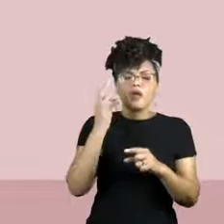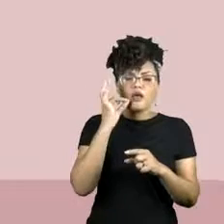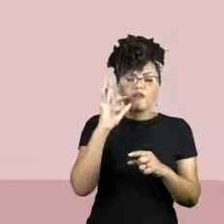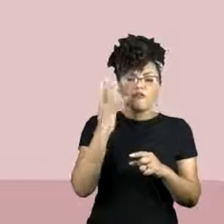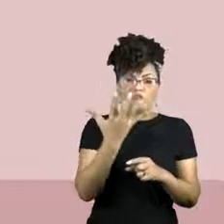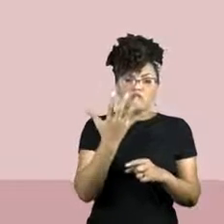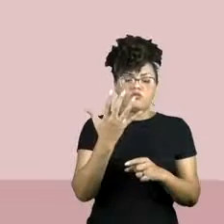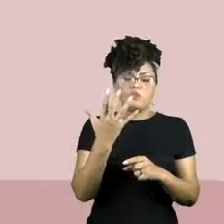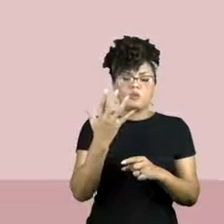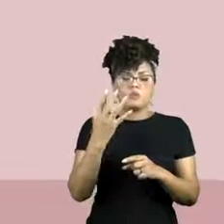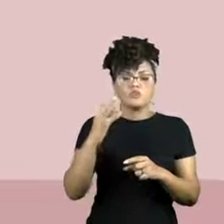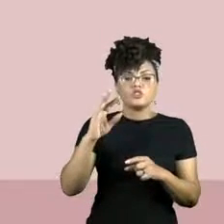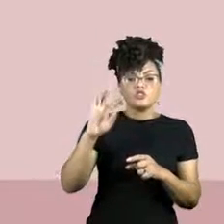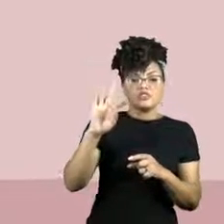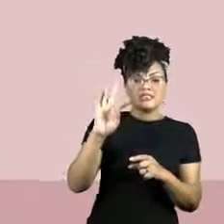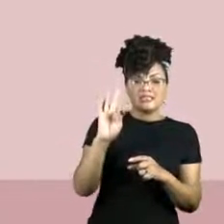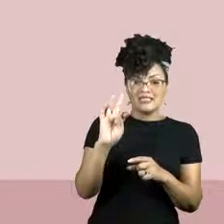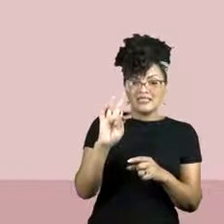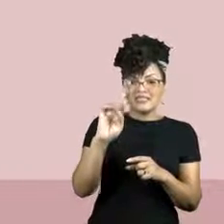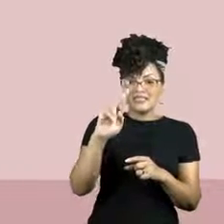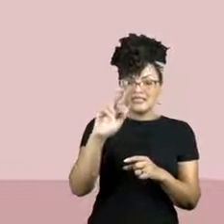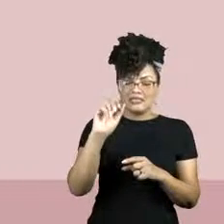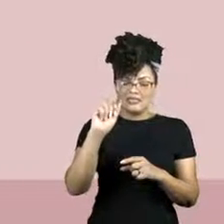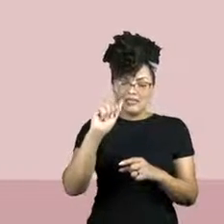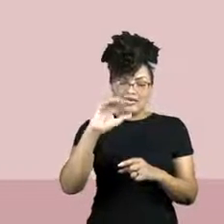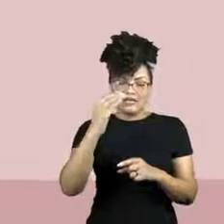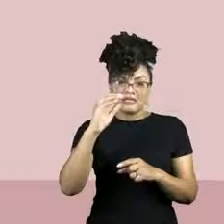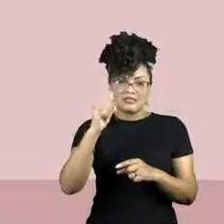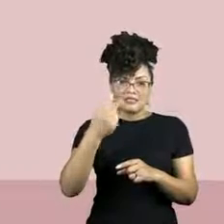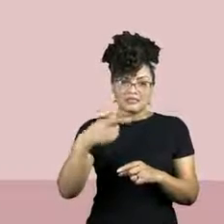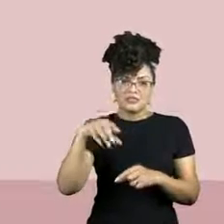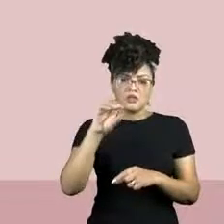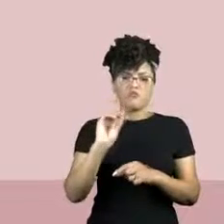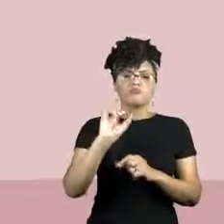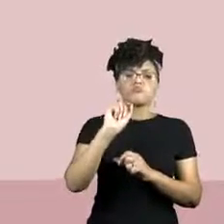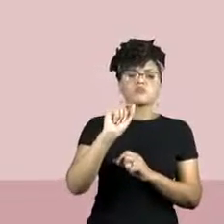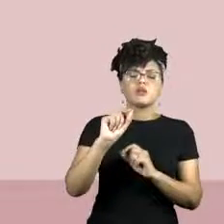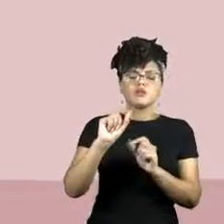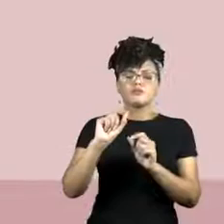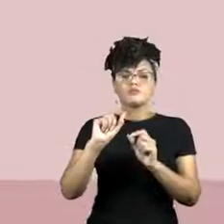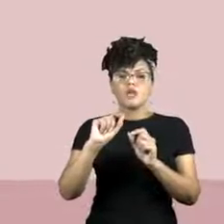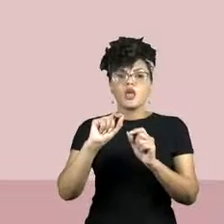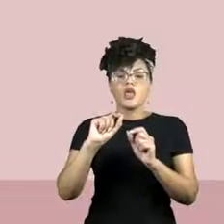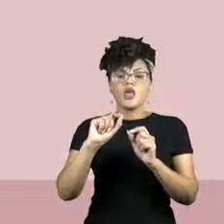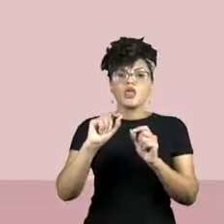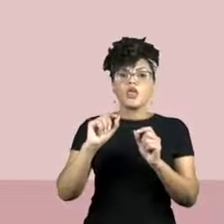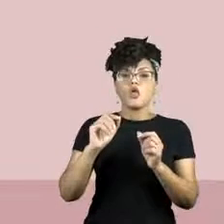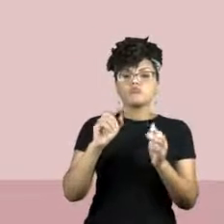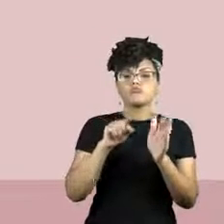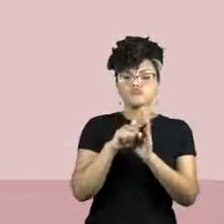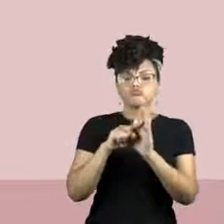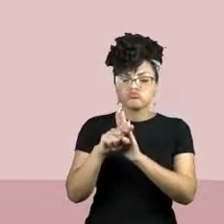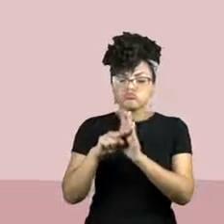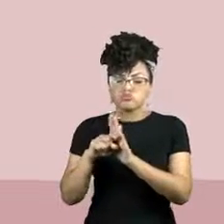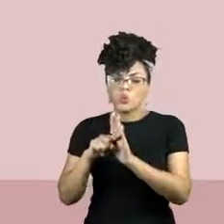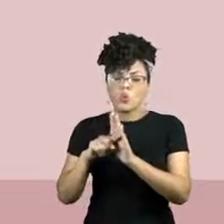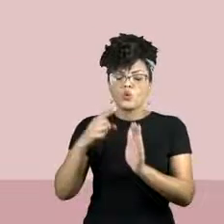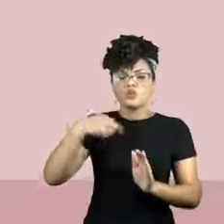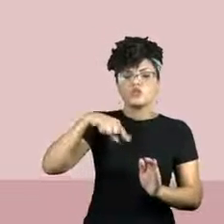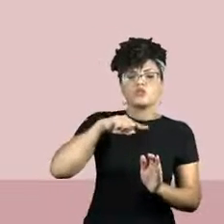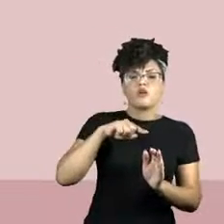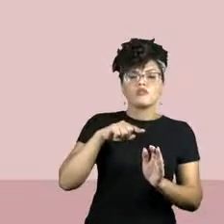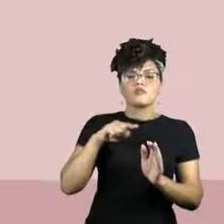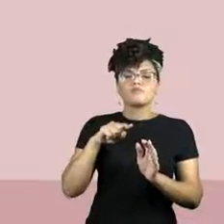de tração. Tá? Fendas de tração são alvo ali de estudo, principalmente quando se avalia empuxo sobre estruturas,